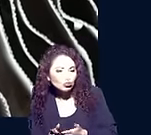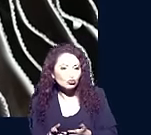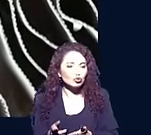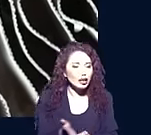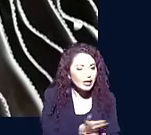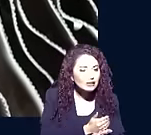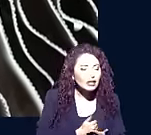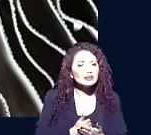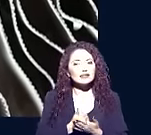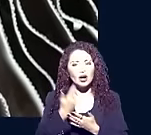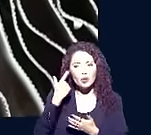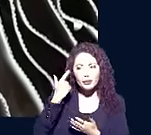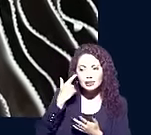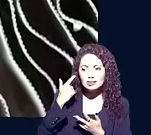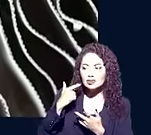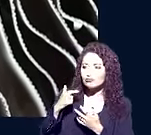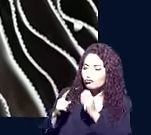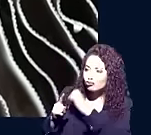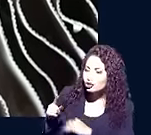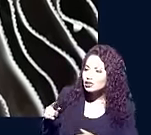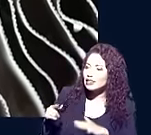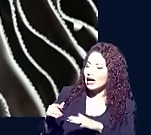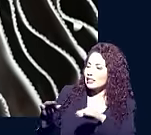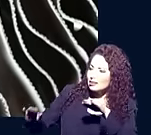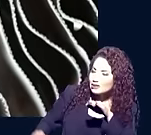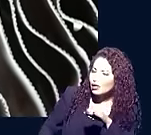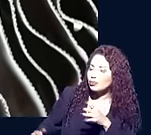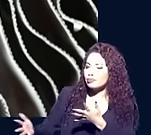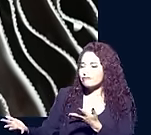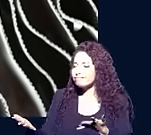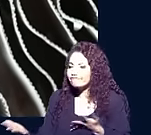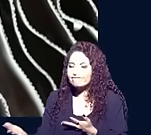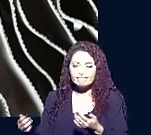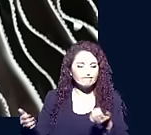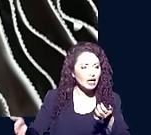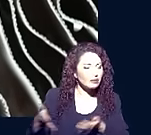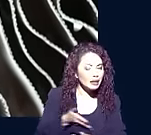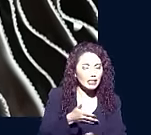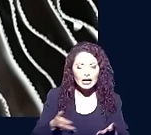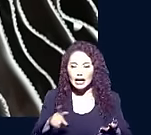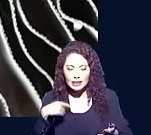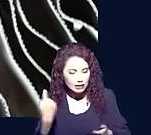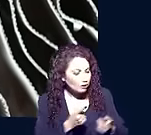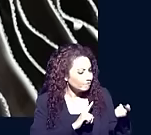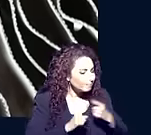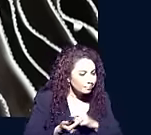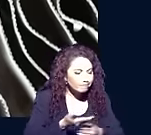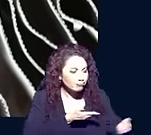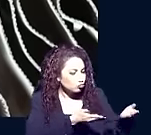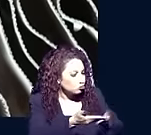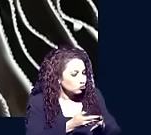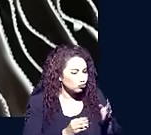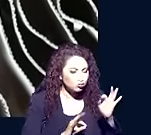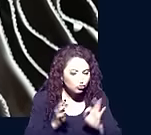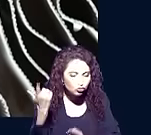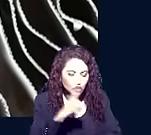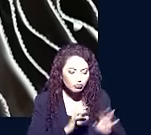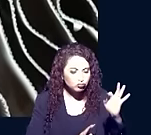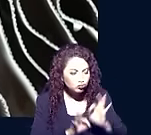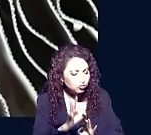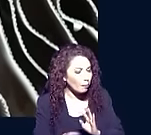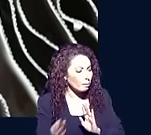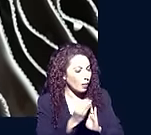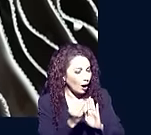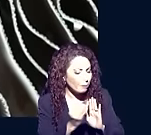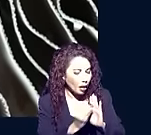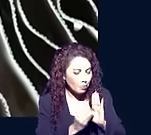questões de desigual E aí nós chegamos no texto consensuado possível mantendo O que é de